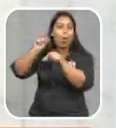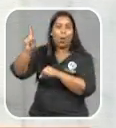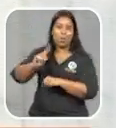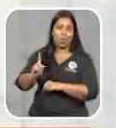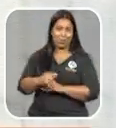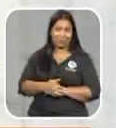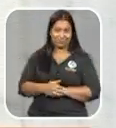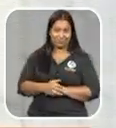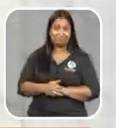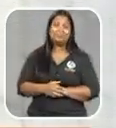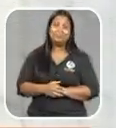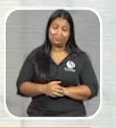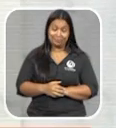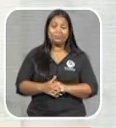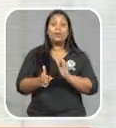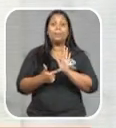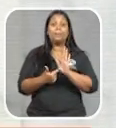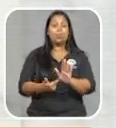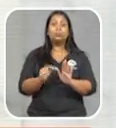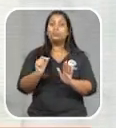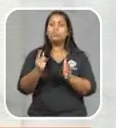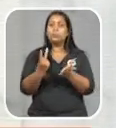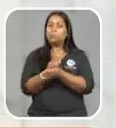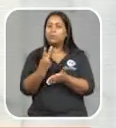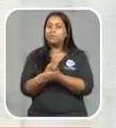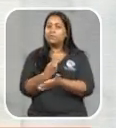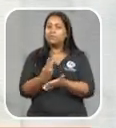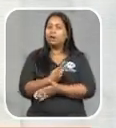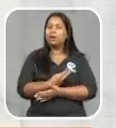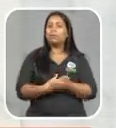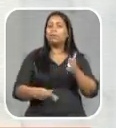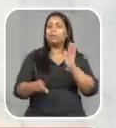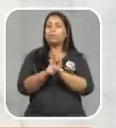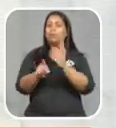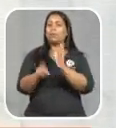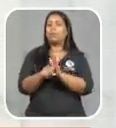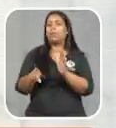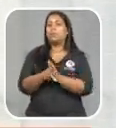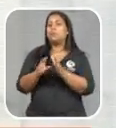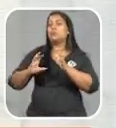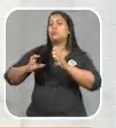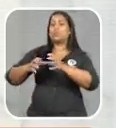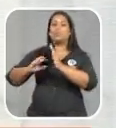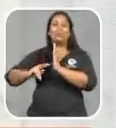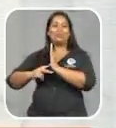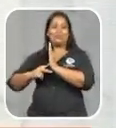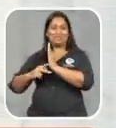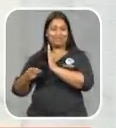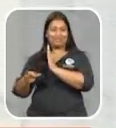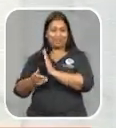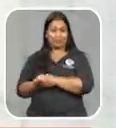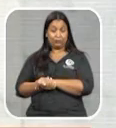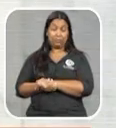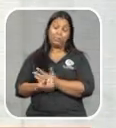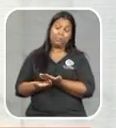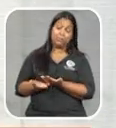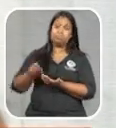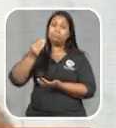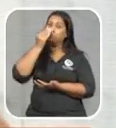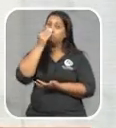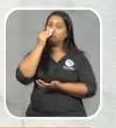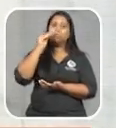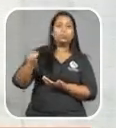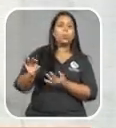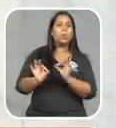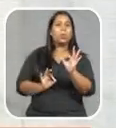uma falha da esquerda sindical, que desprezou a organização dos trabalhadores terceirizados, que